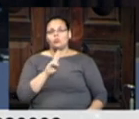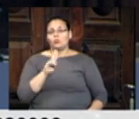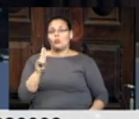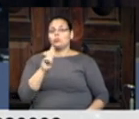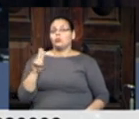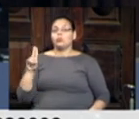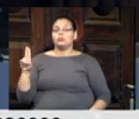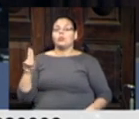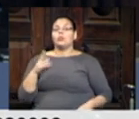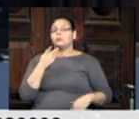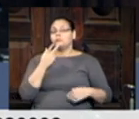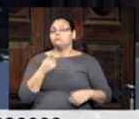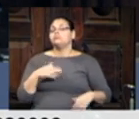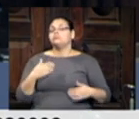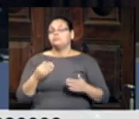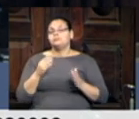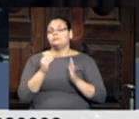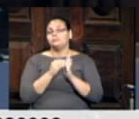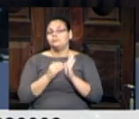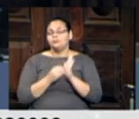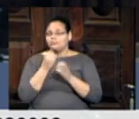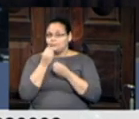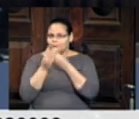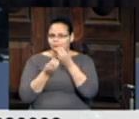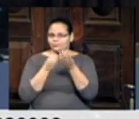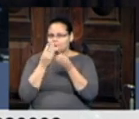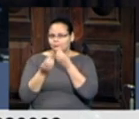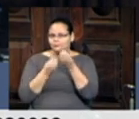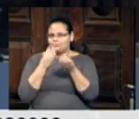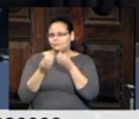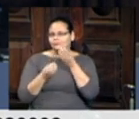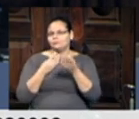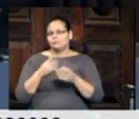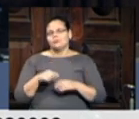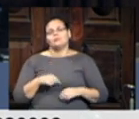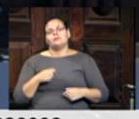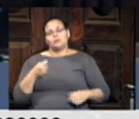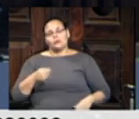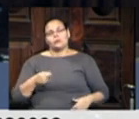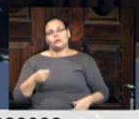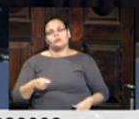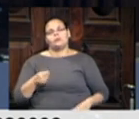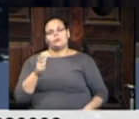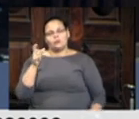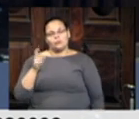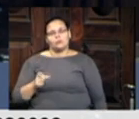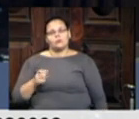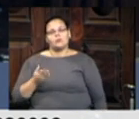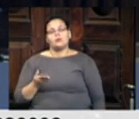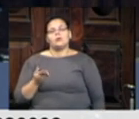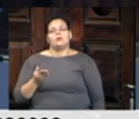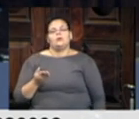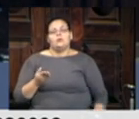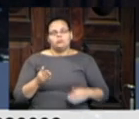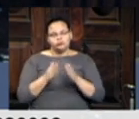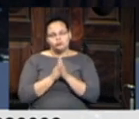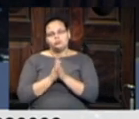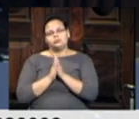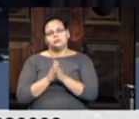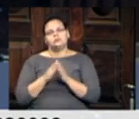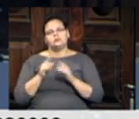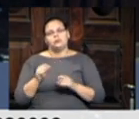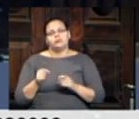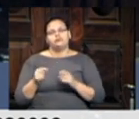nomes e dados, uma vez provocado por aquele que o suplicava